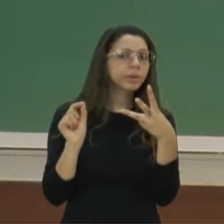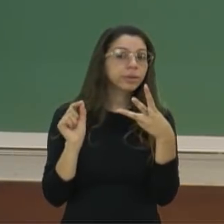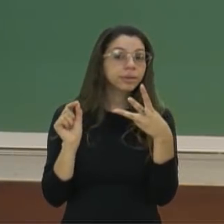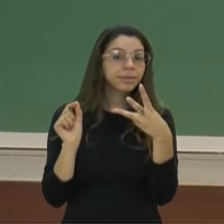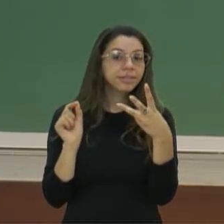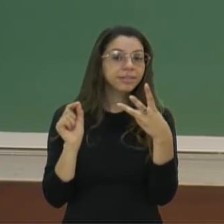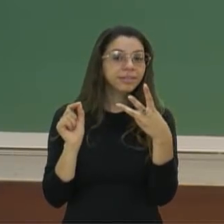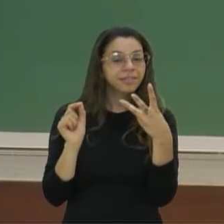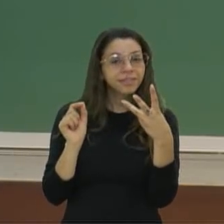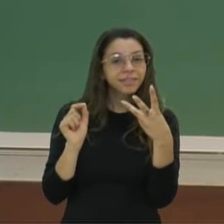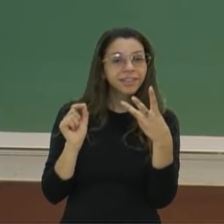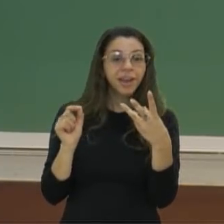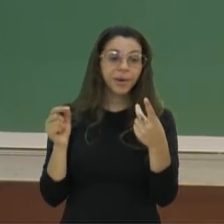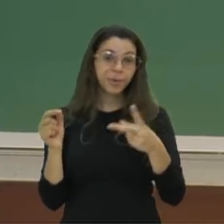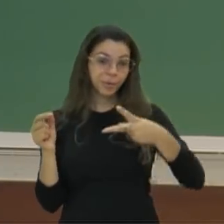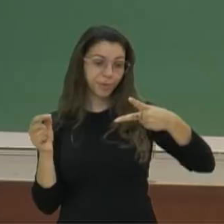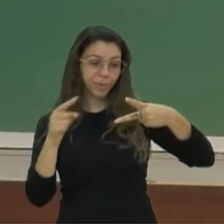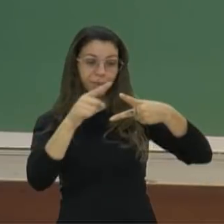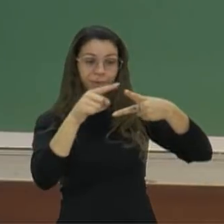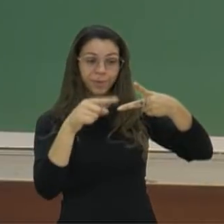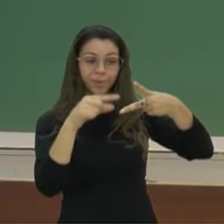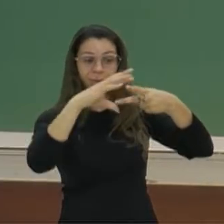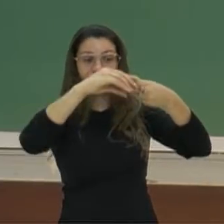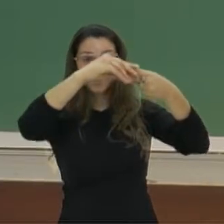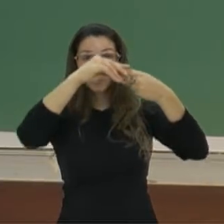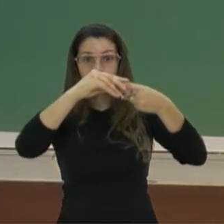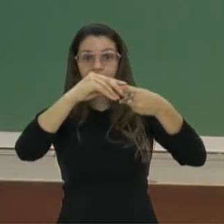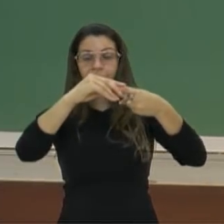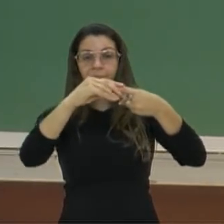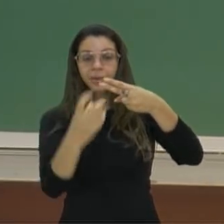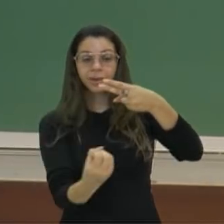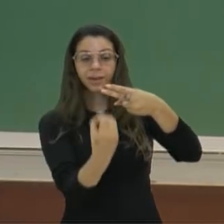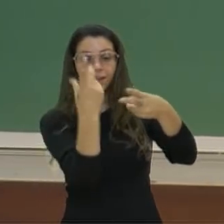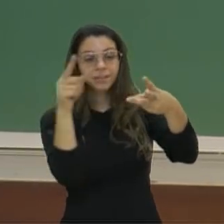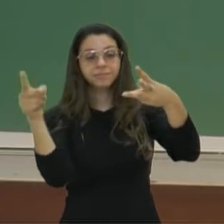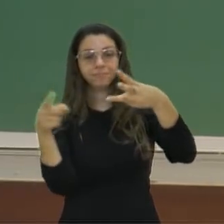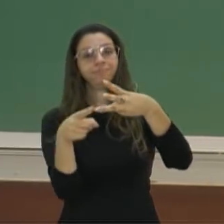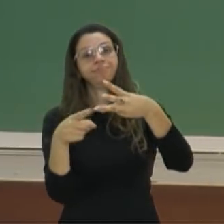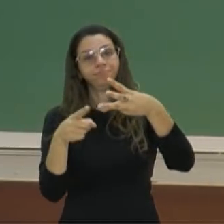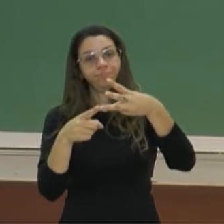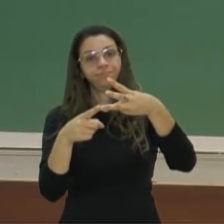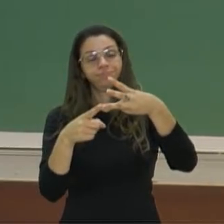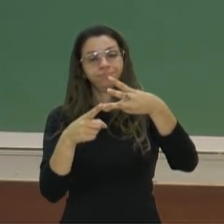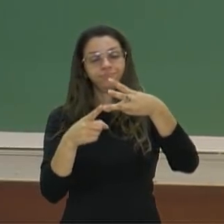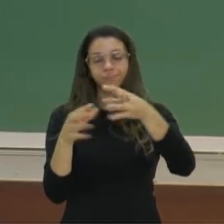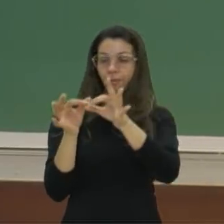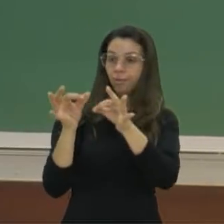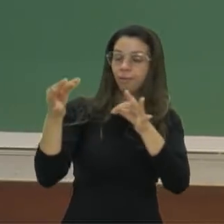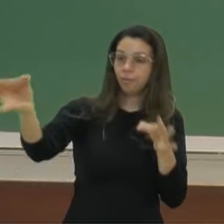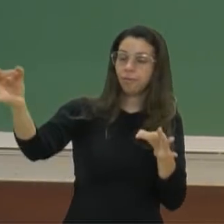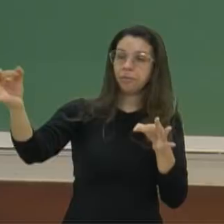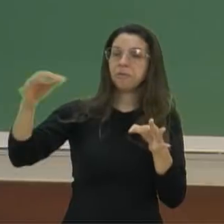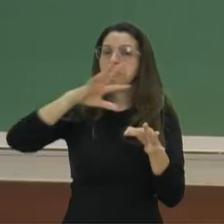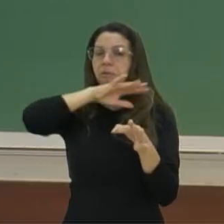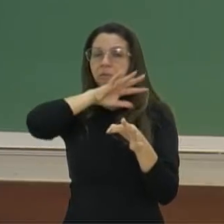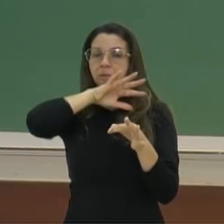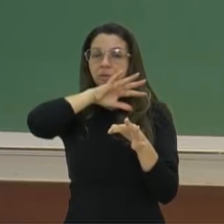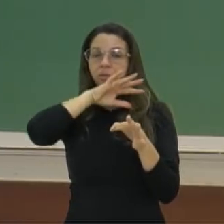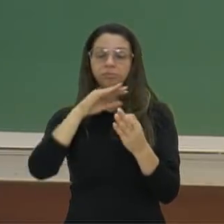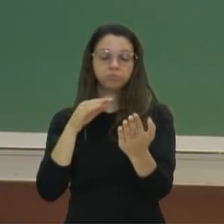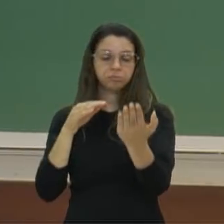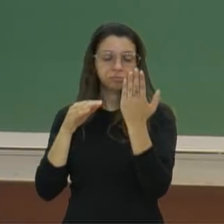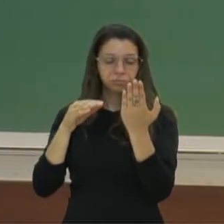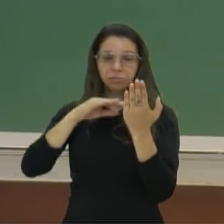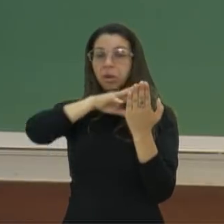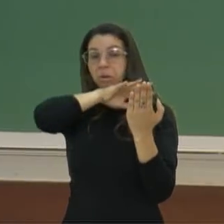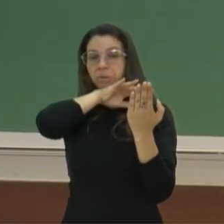assim, é a junção da miopia e da hipermetropia. Ou seja, a pessoa não vê muito bem nem de longe e não vê